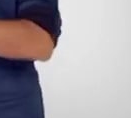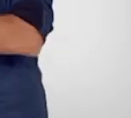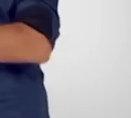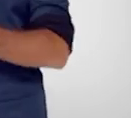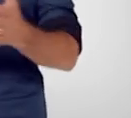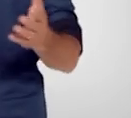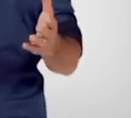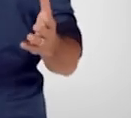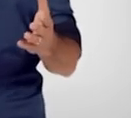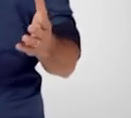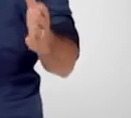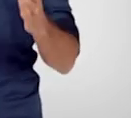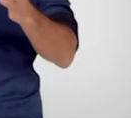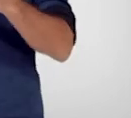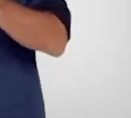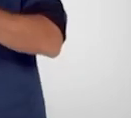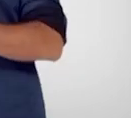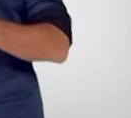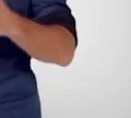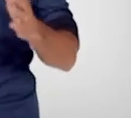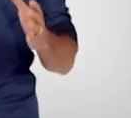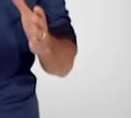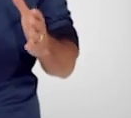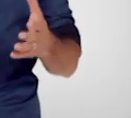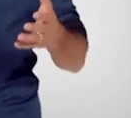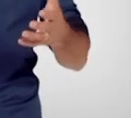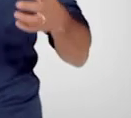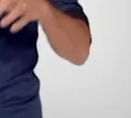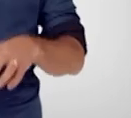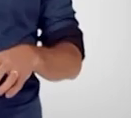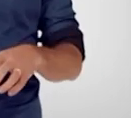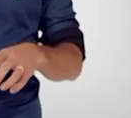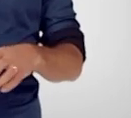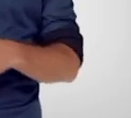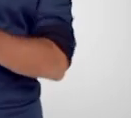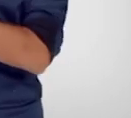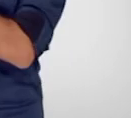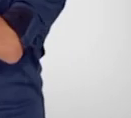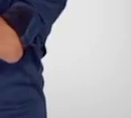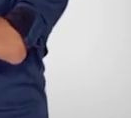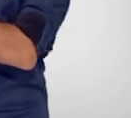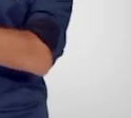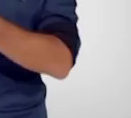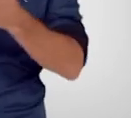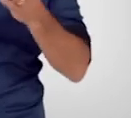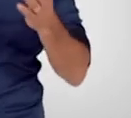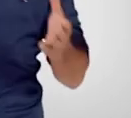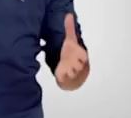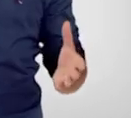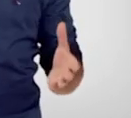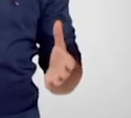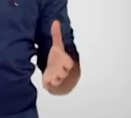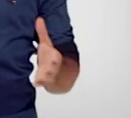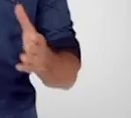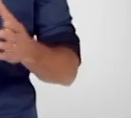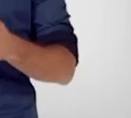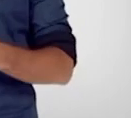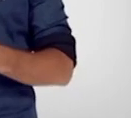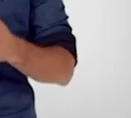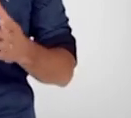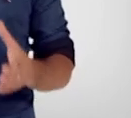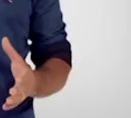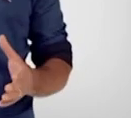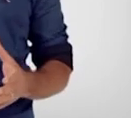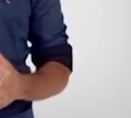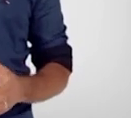d'água sempre fechadas. Guarde as garrafas e recipientes de cabeça para baixo. Coloque areia nos pratos de suas plantas. Tire a